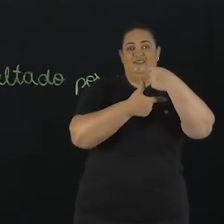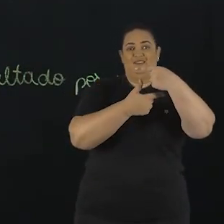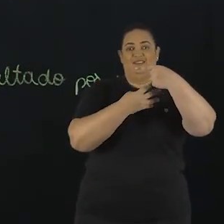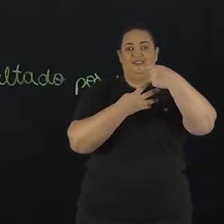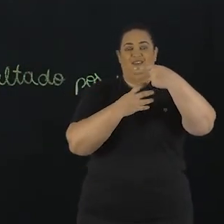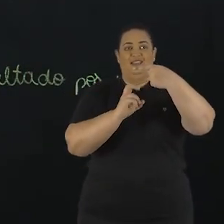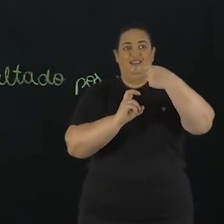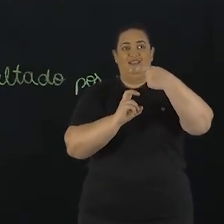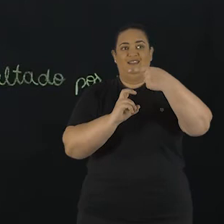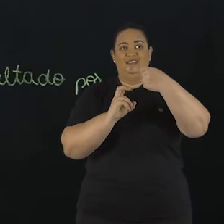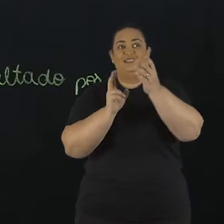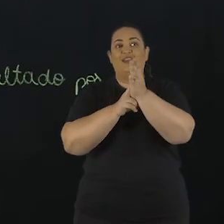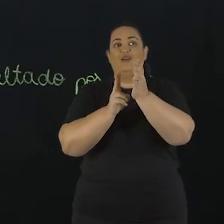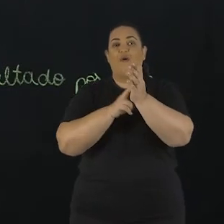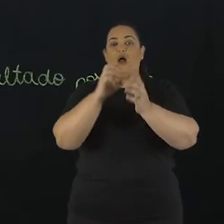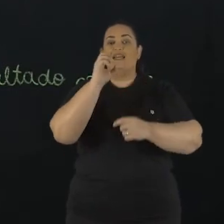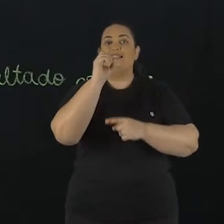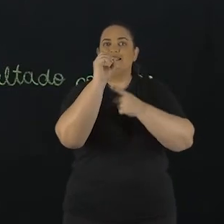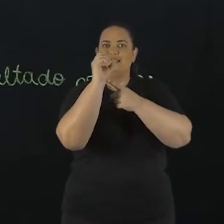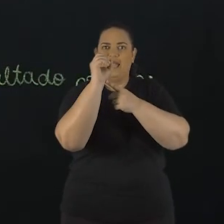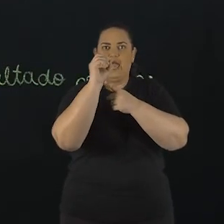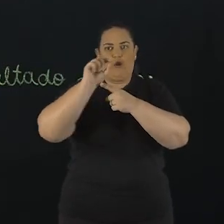como resultado